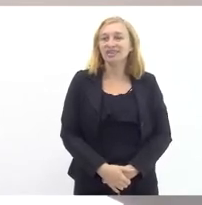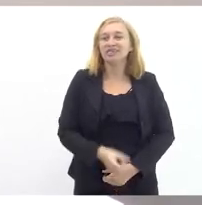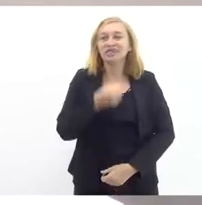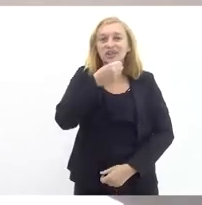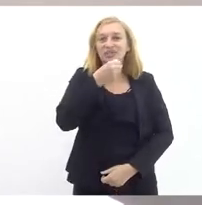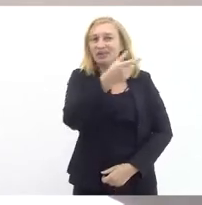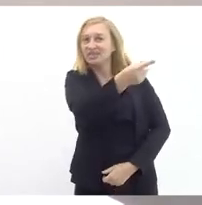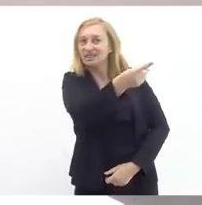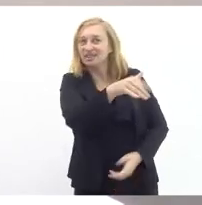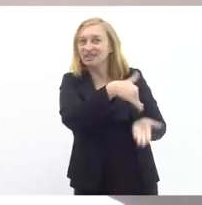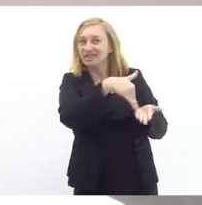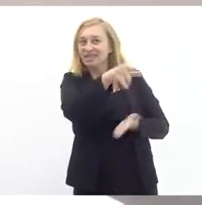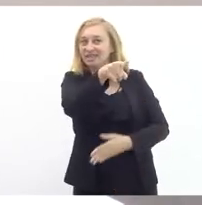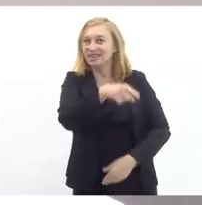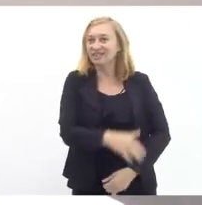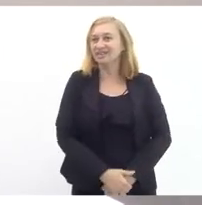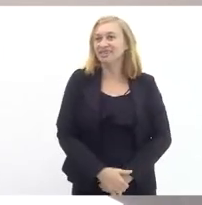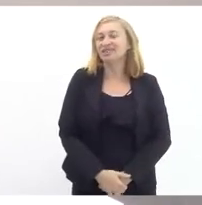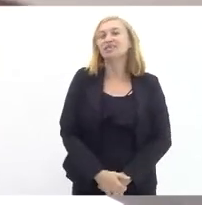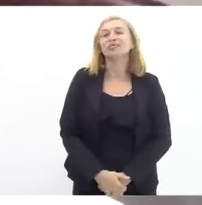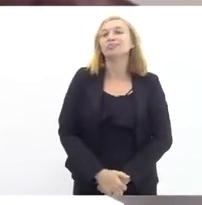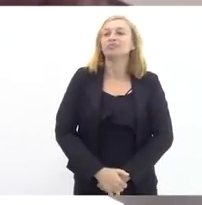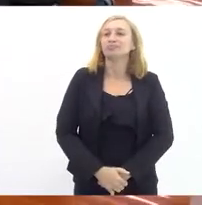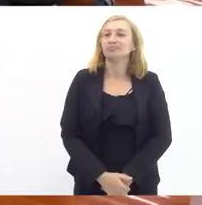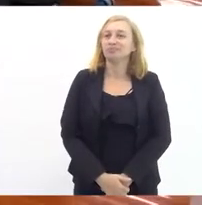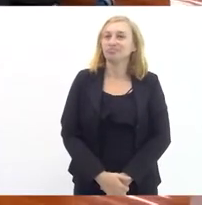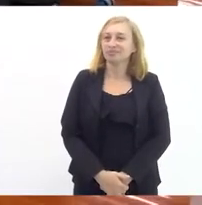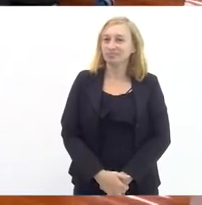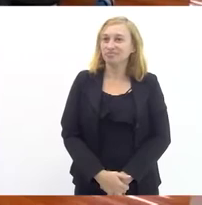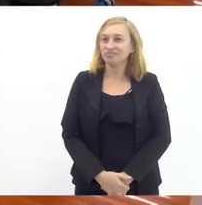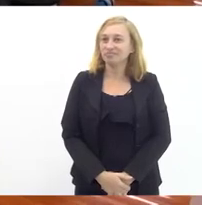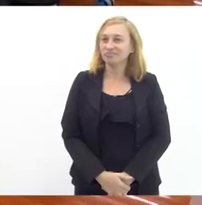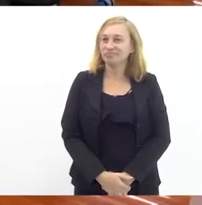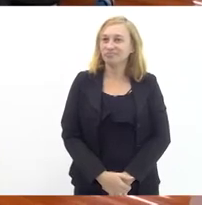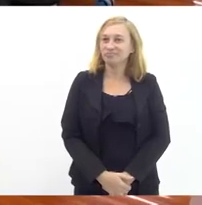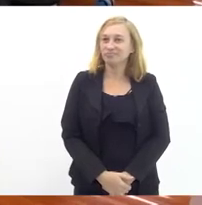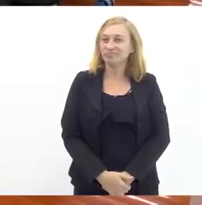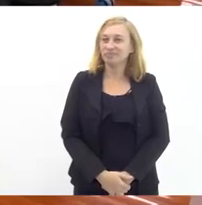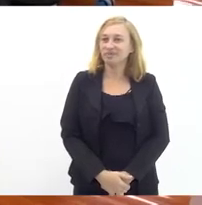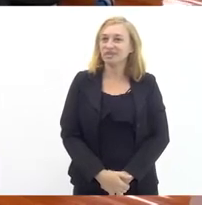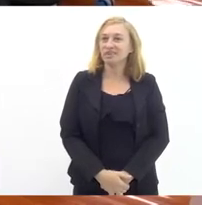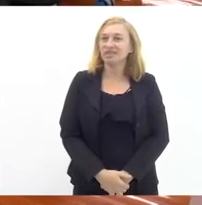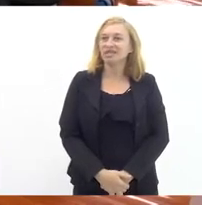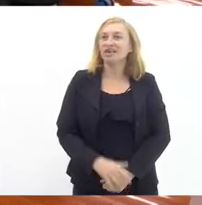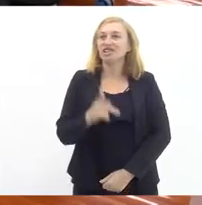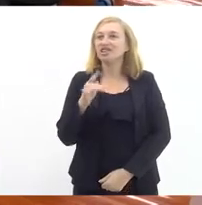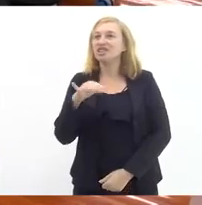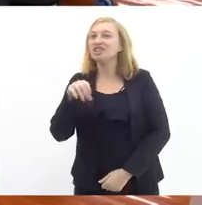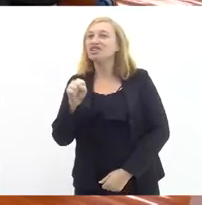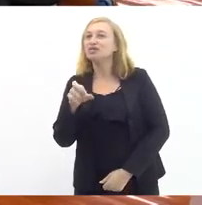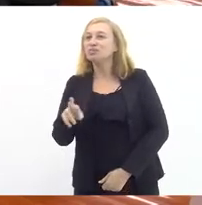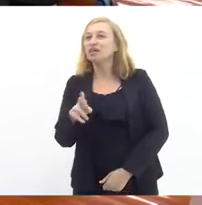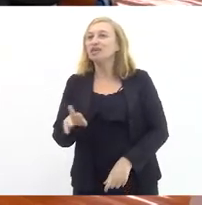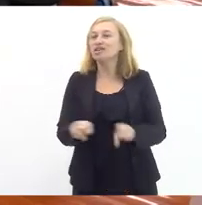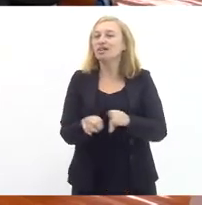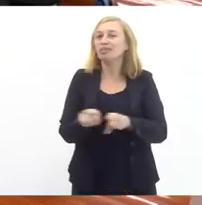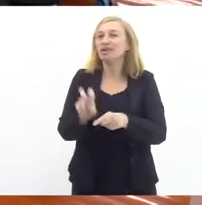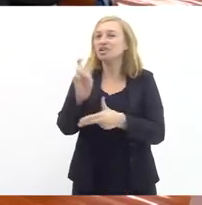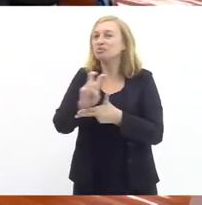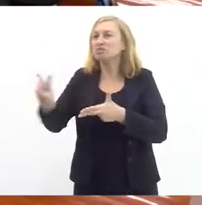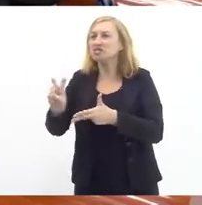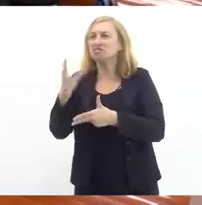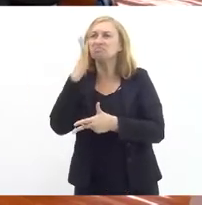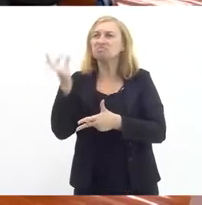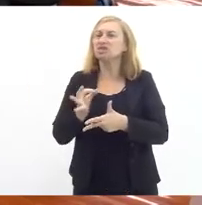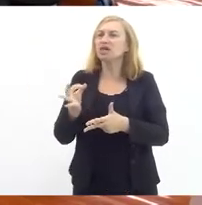Microfone aqui para o secretário, por favor. Tem aqui um microfone aqui. Porque a Getransp não sabe, a Supervia não sabe, então quem sabe o secretário